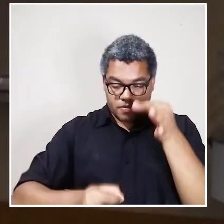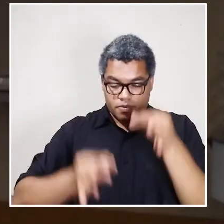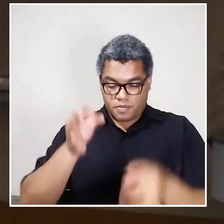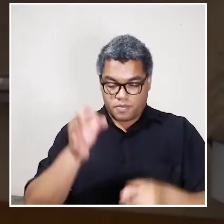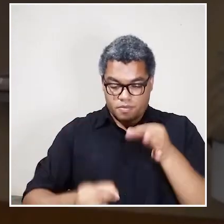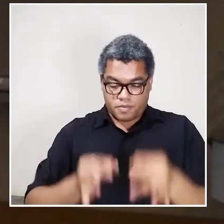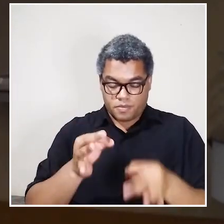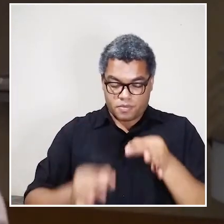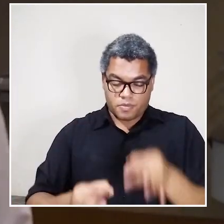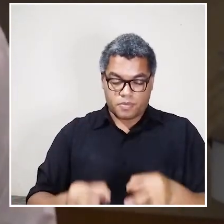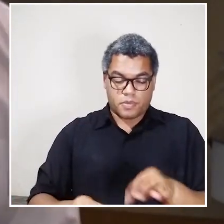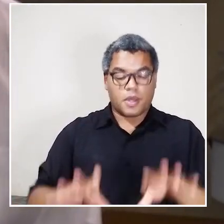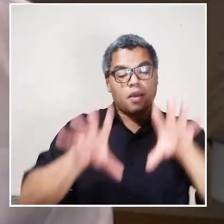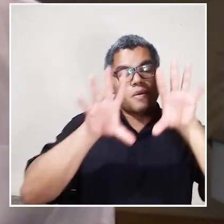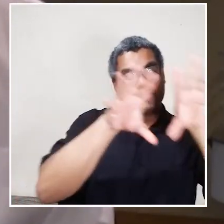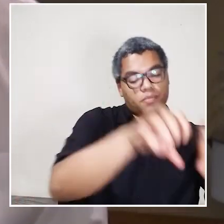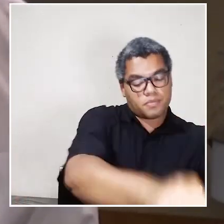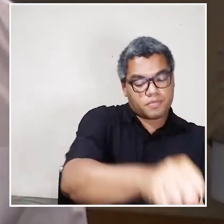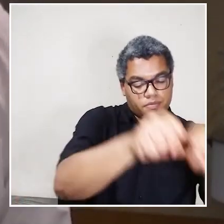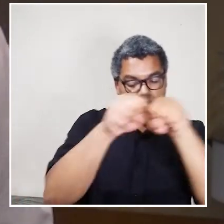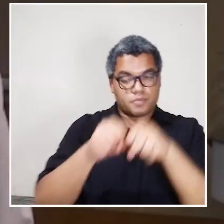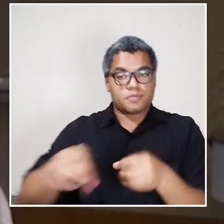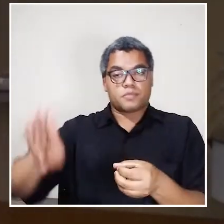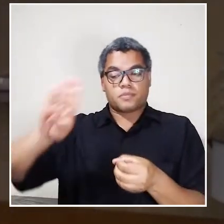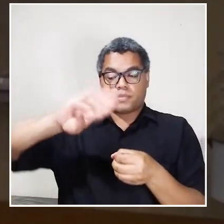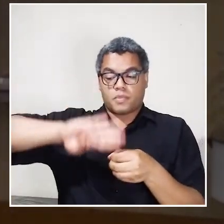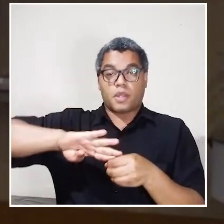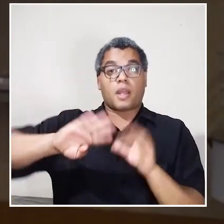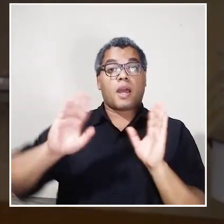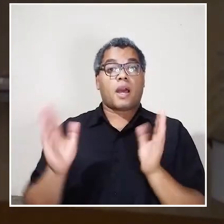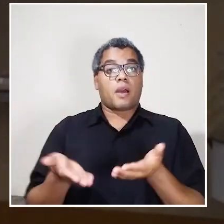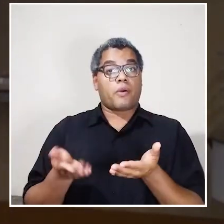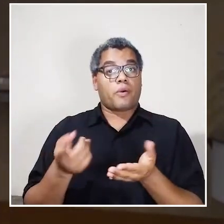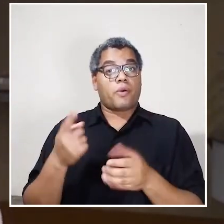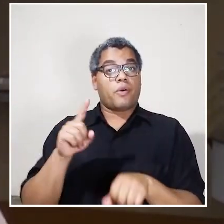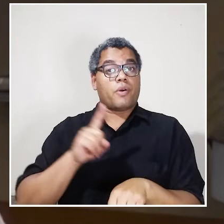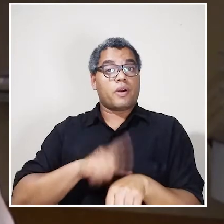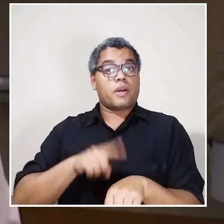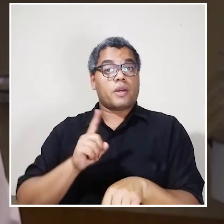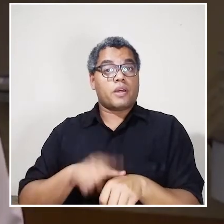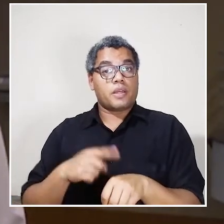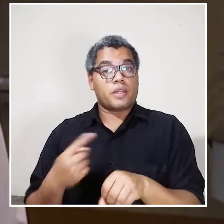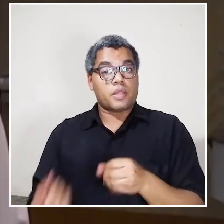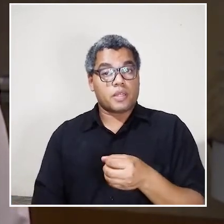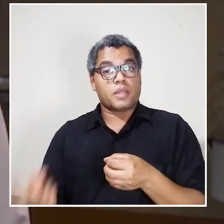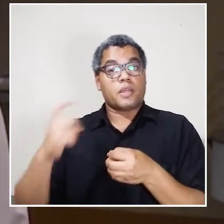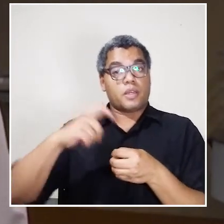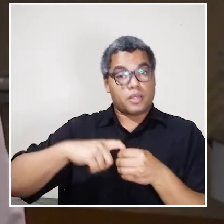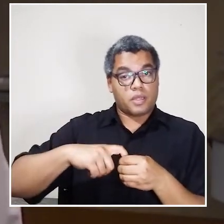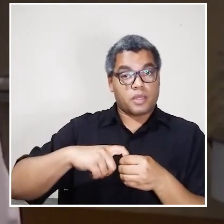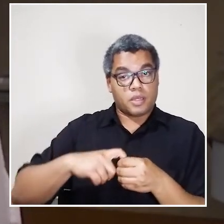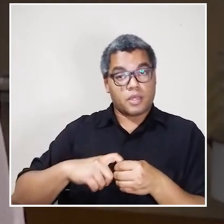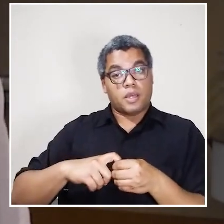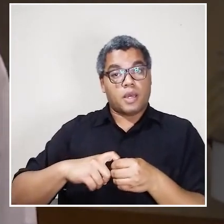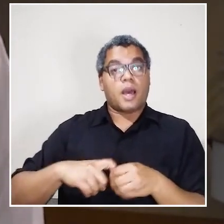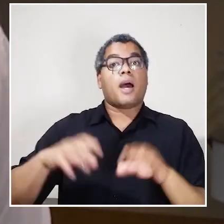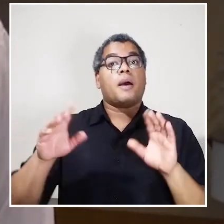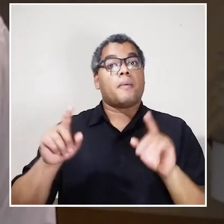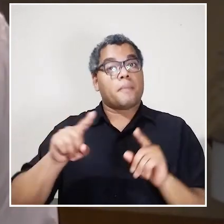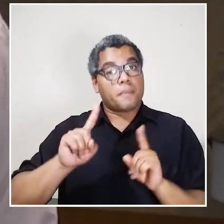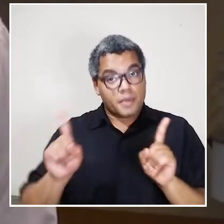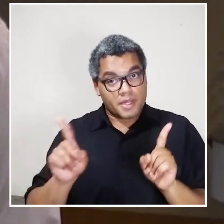a longínqua Babilônia. Agora é tempo de voltar. Mas exatamente neste